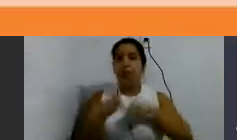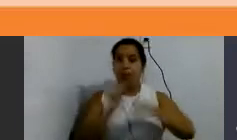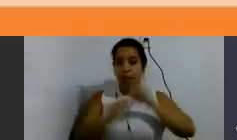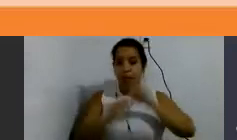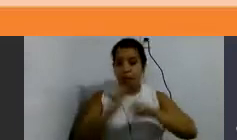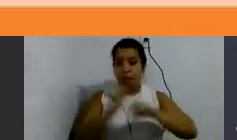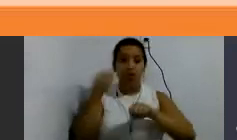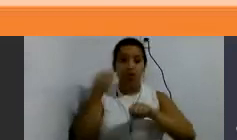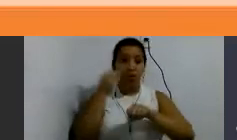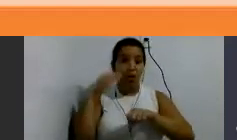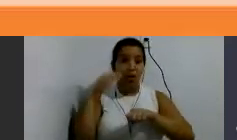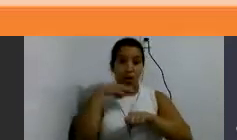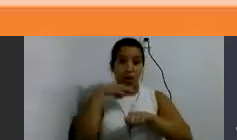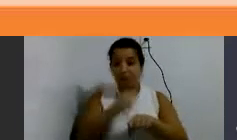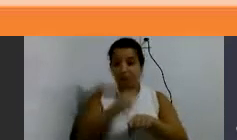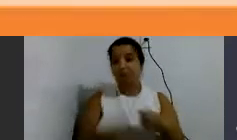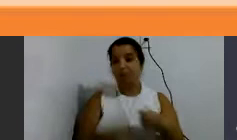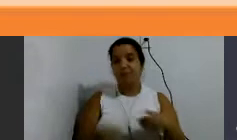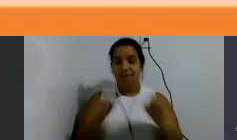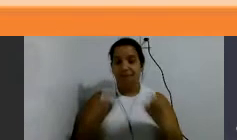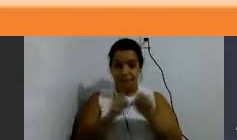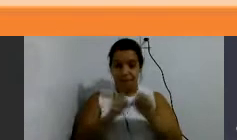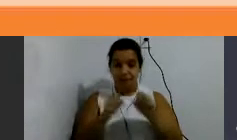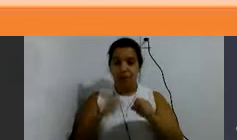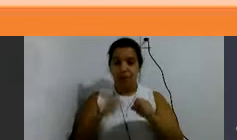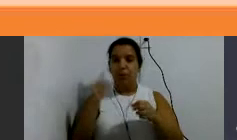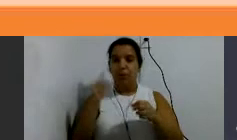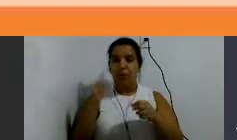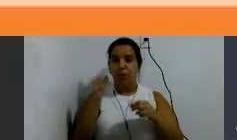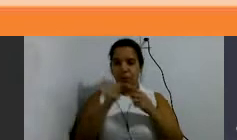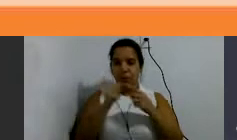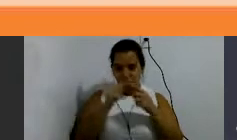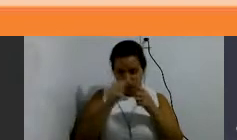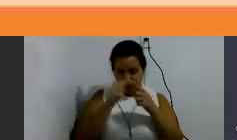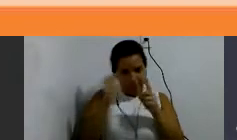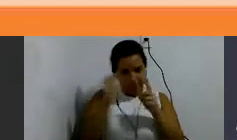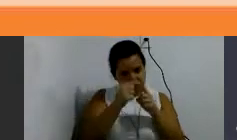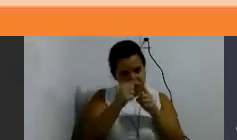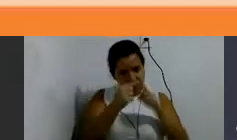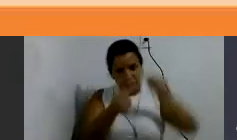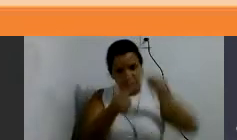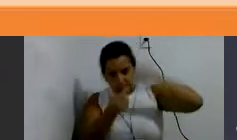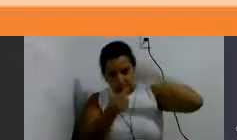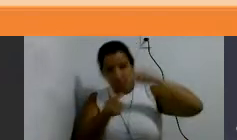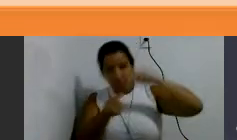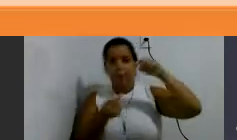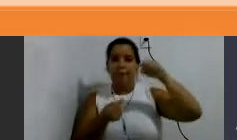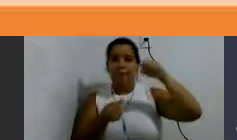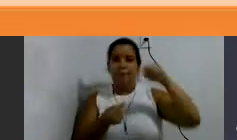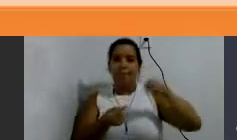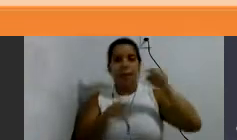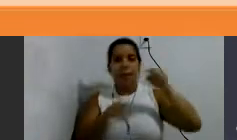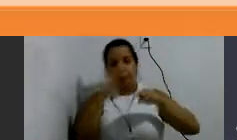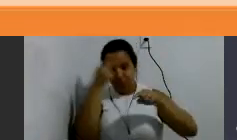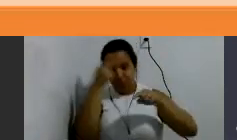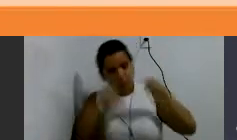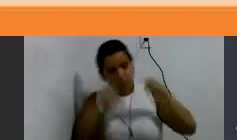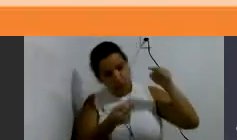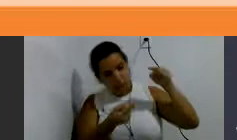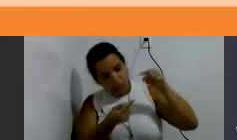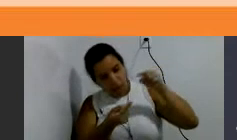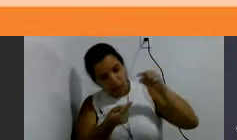leva o teste rápido. A gente faz uma punção de polpa digital, que é aquela capilar. Então, a gente fura o dedo do paciente,